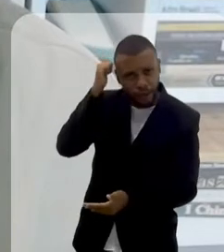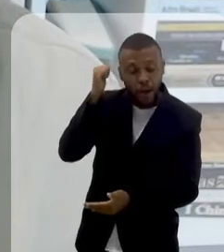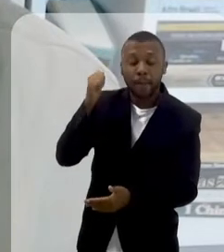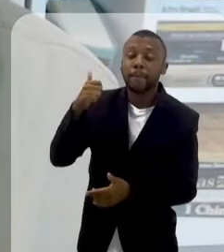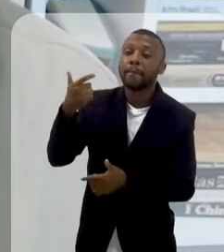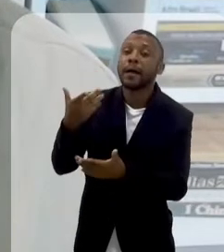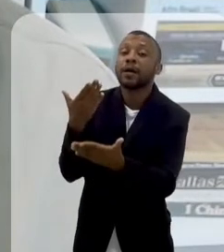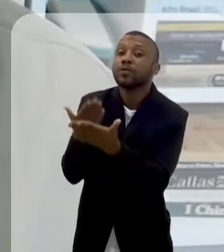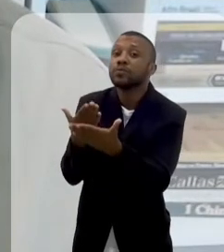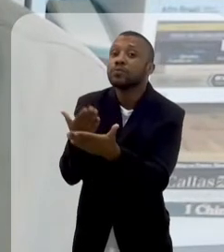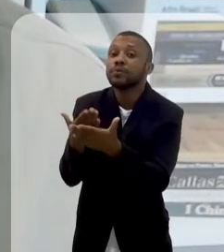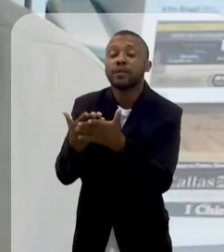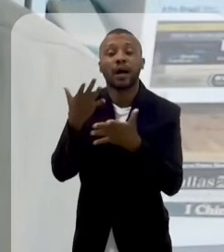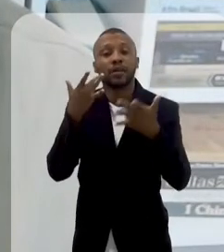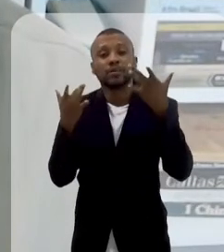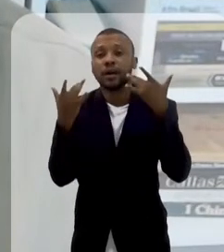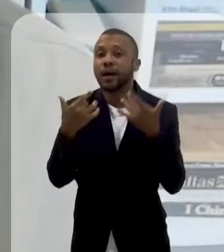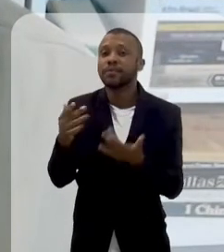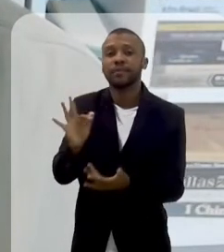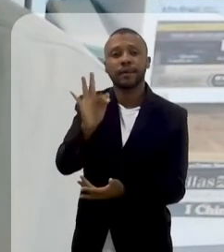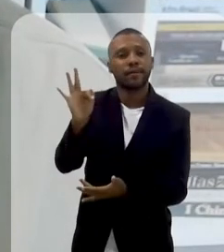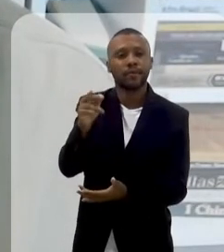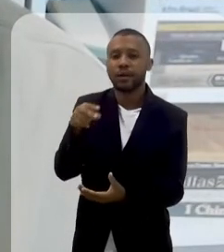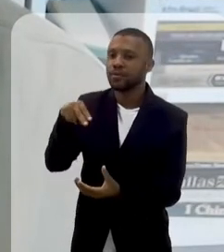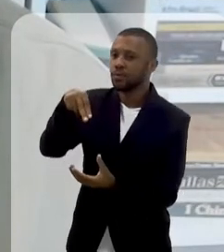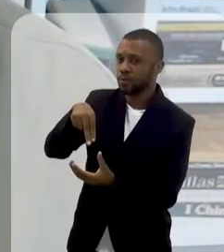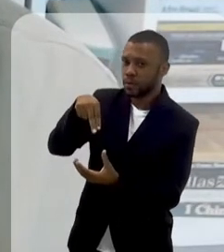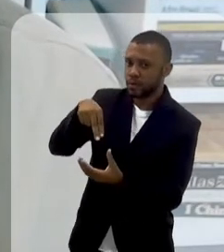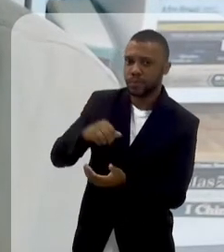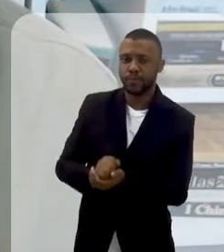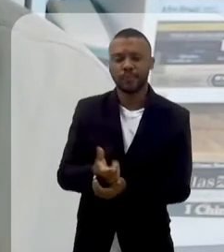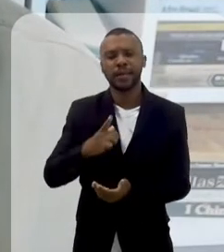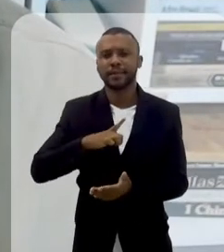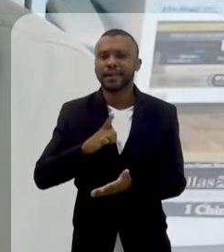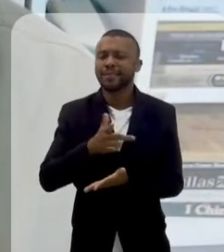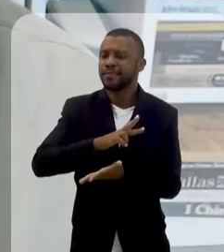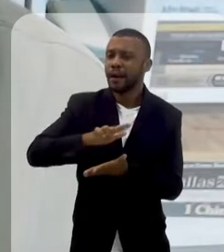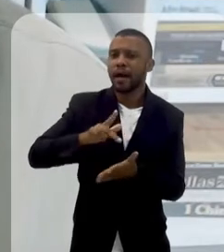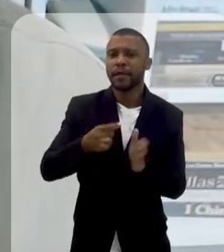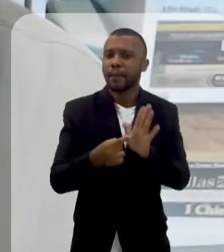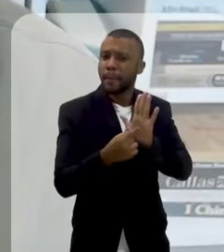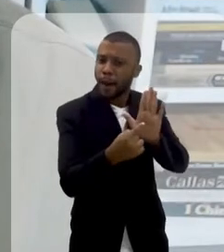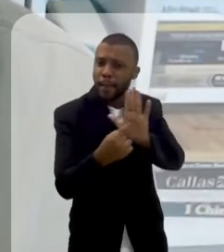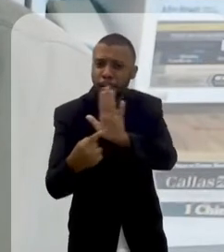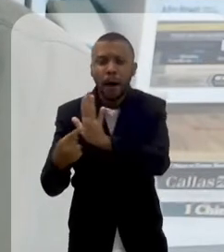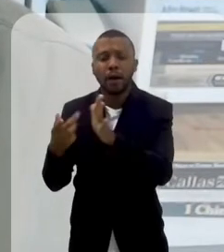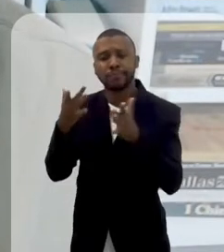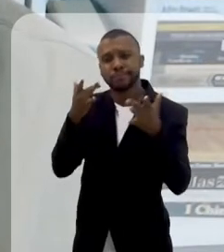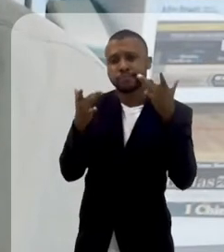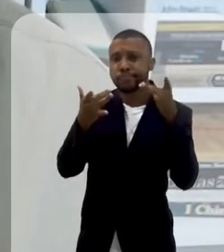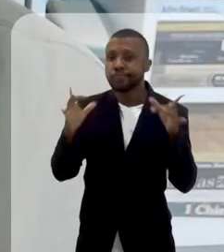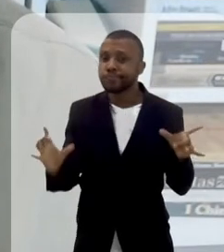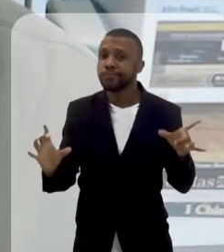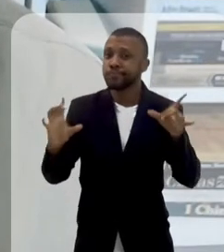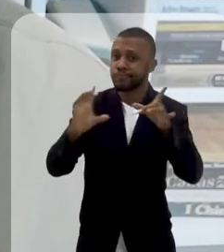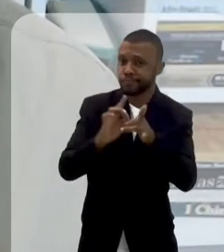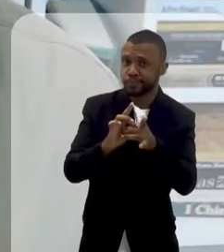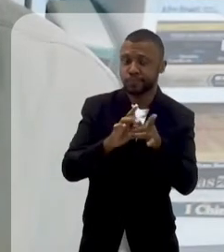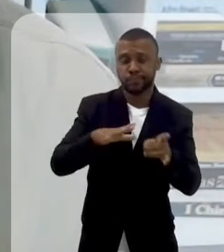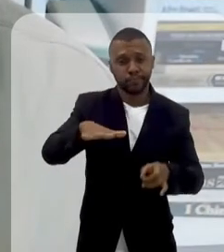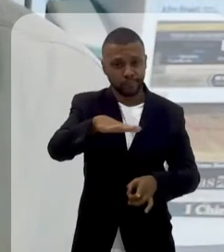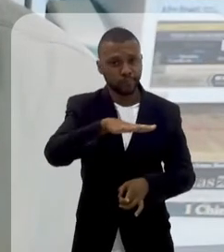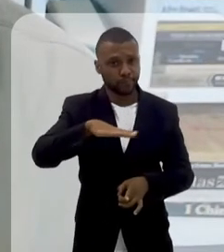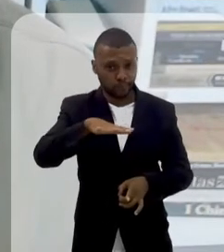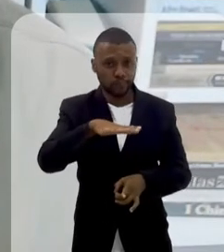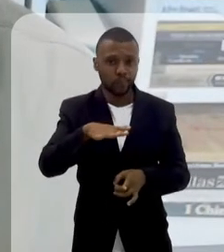Unirio. Tem início, então, uma carreira de sucesso que inclui apresentações em diferentes países e o envolvimento com o